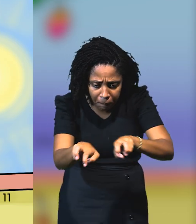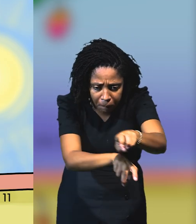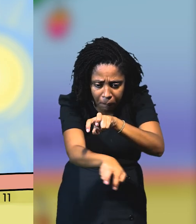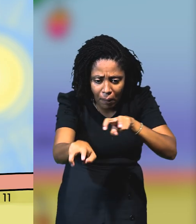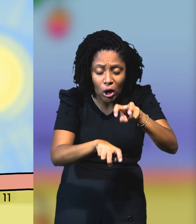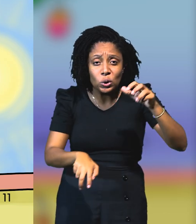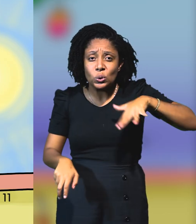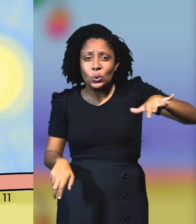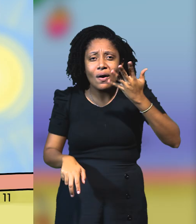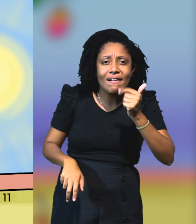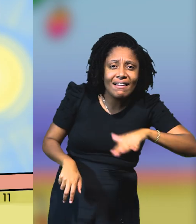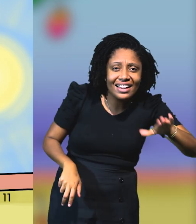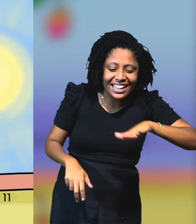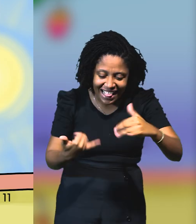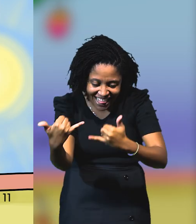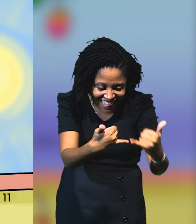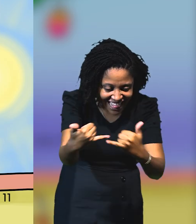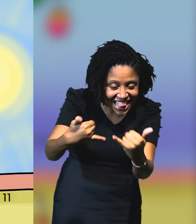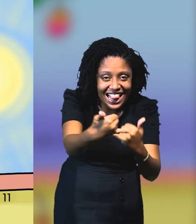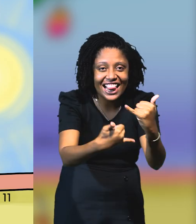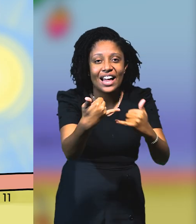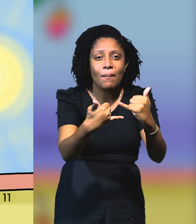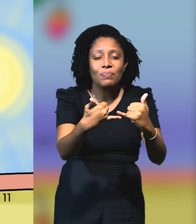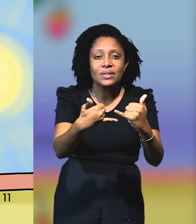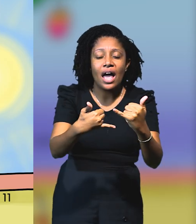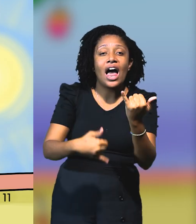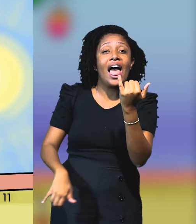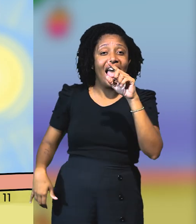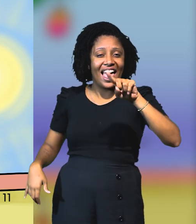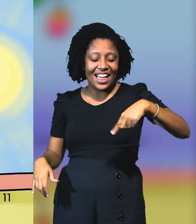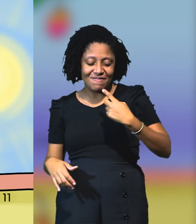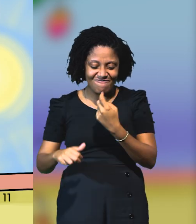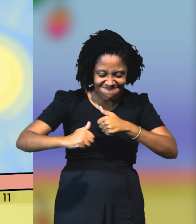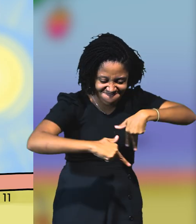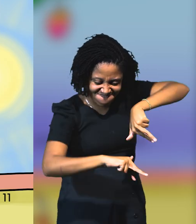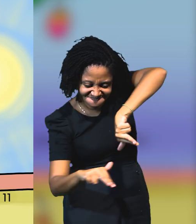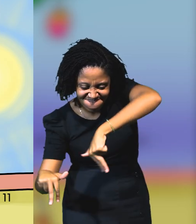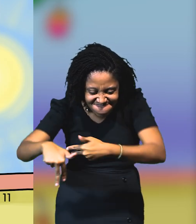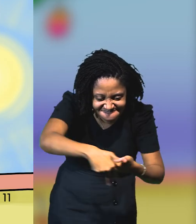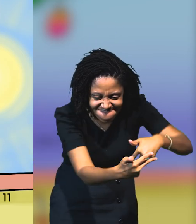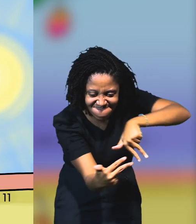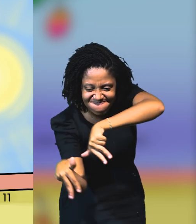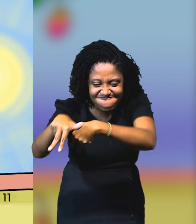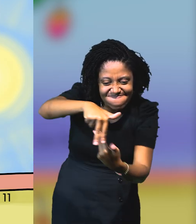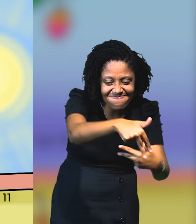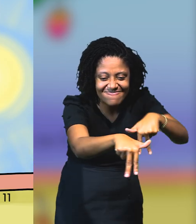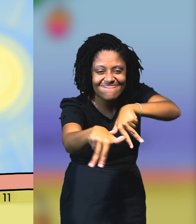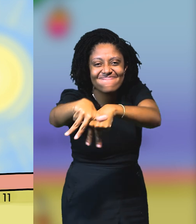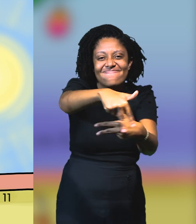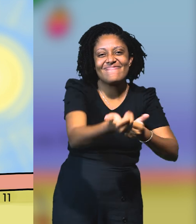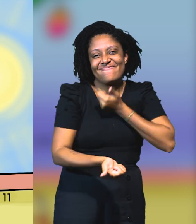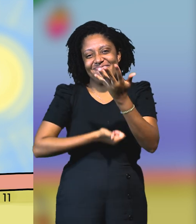as crianças ficavam a brincar, num balé com elas que parecia